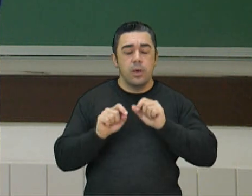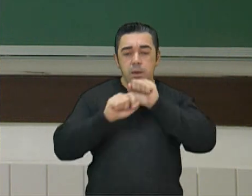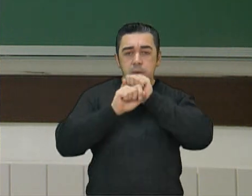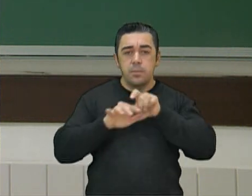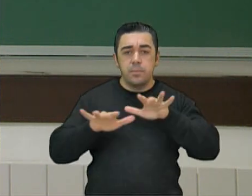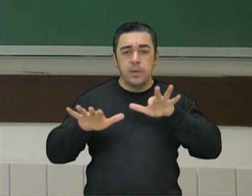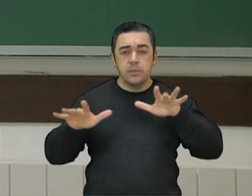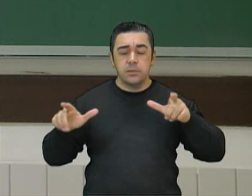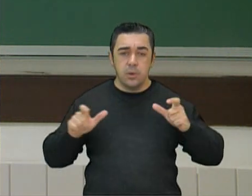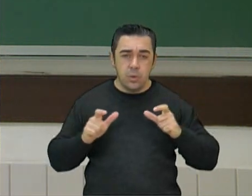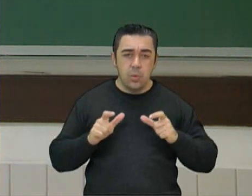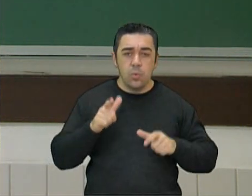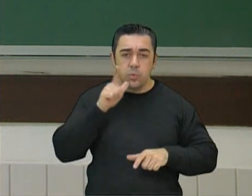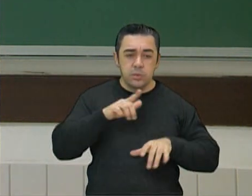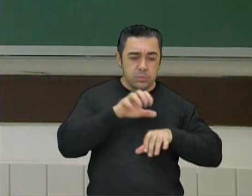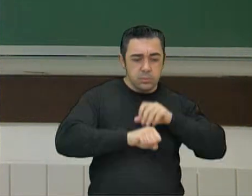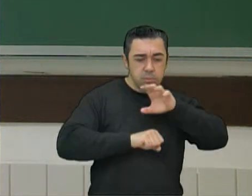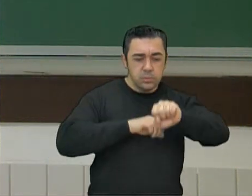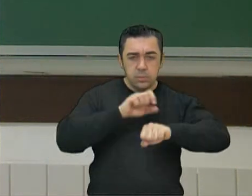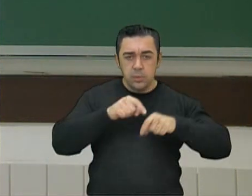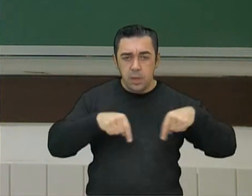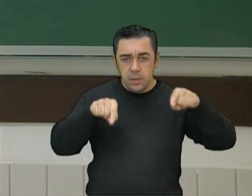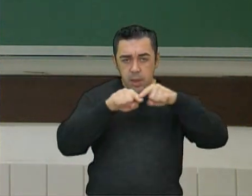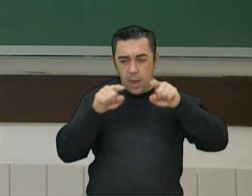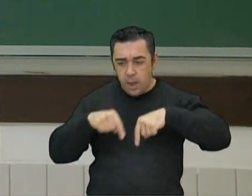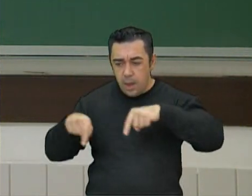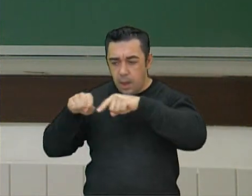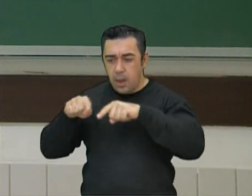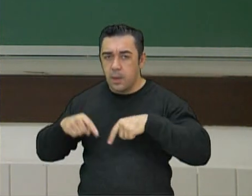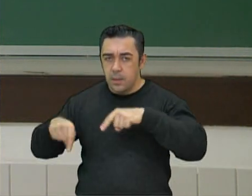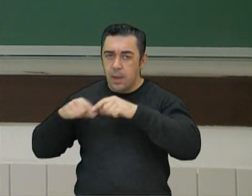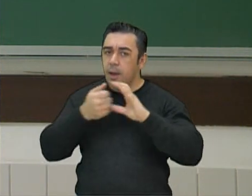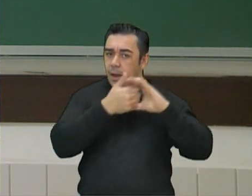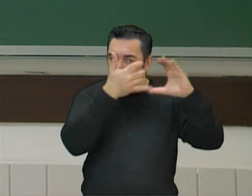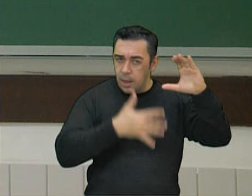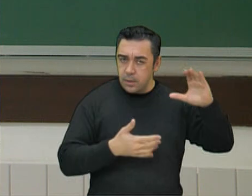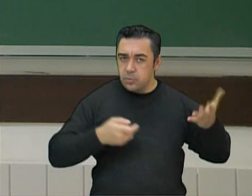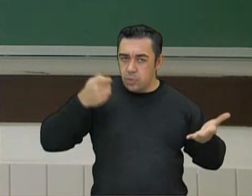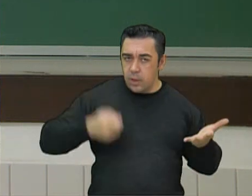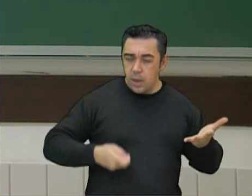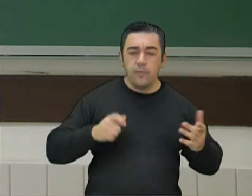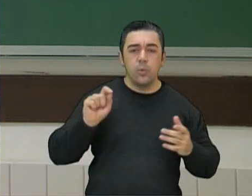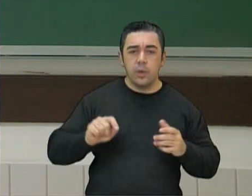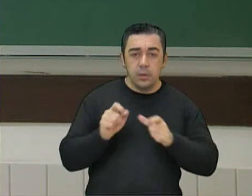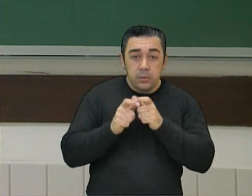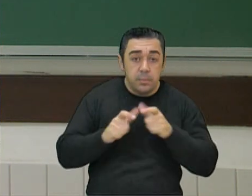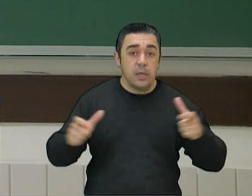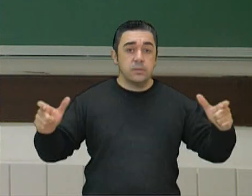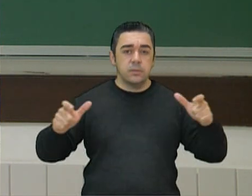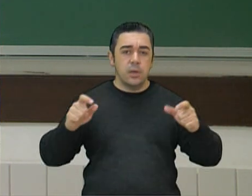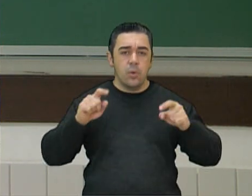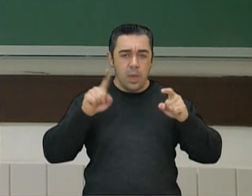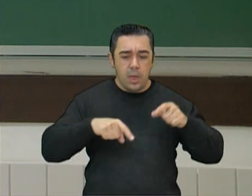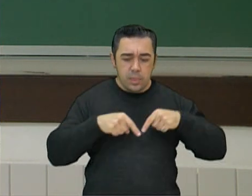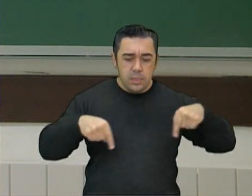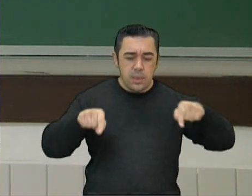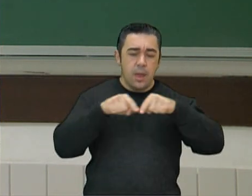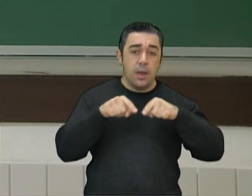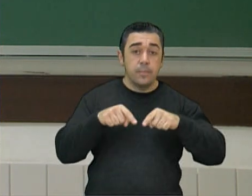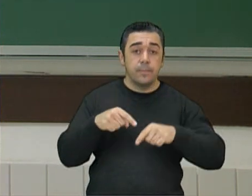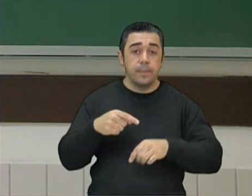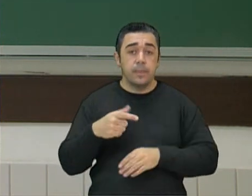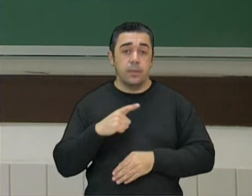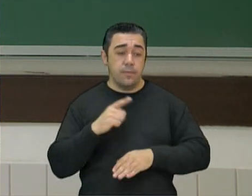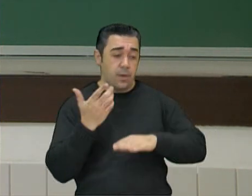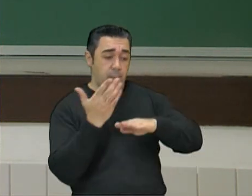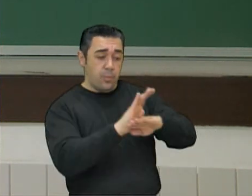expansão territorial. Lembra? Característica de governos totalitários, expansão territorial. Então vamos dar apoio um ao outro, por